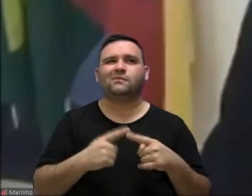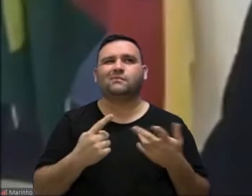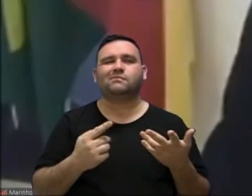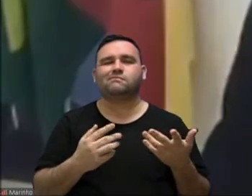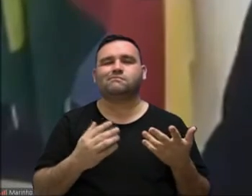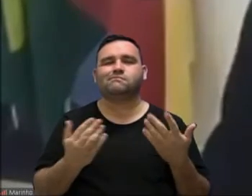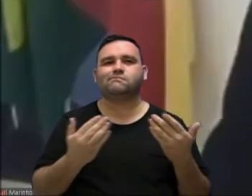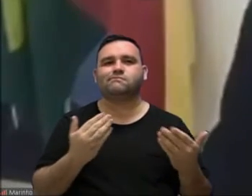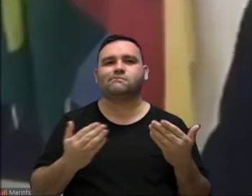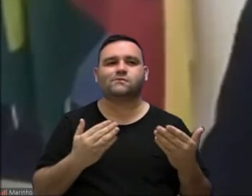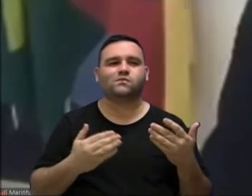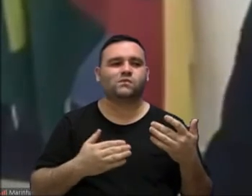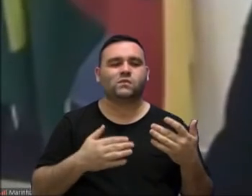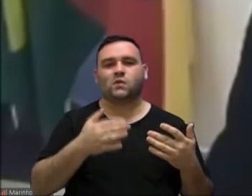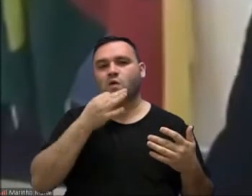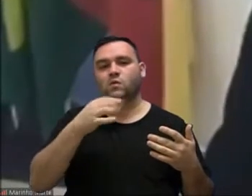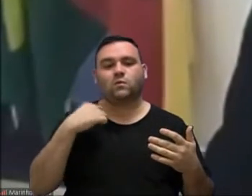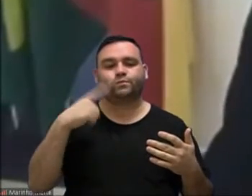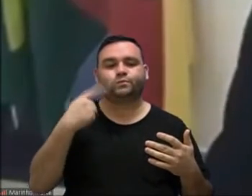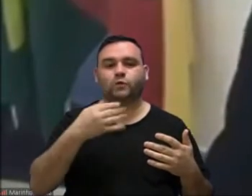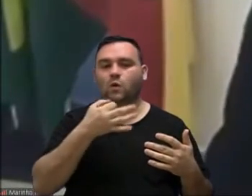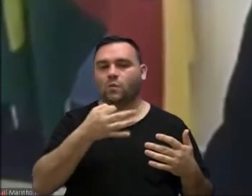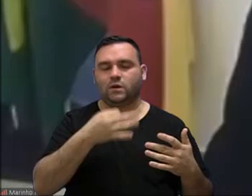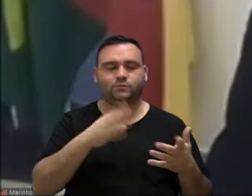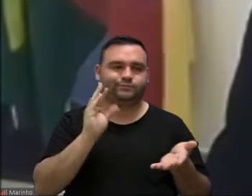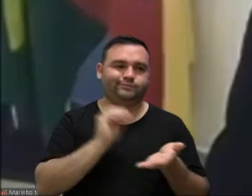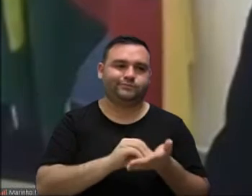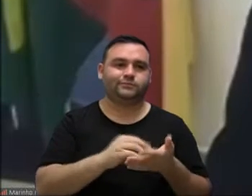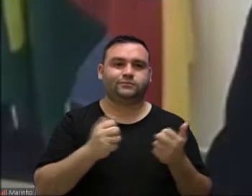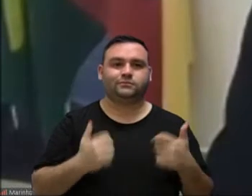os juristas que opinaram